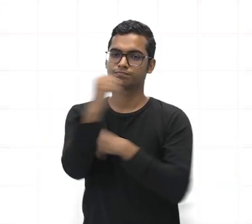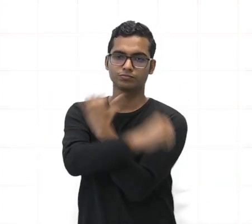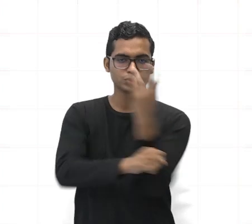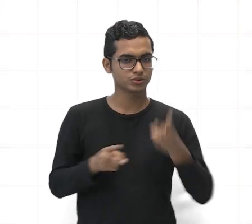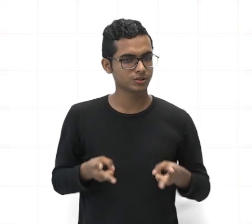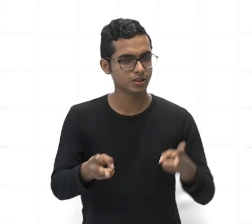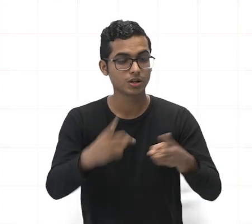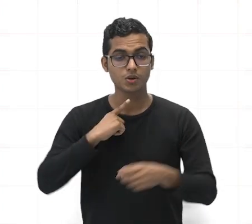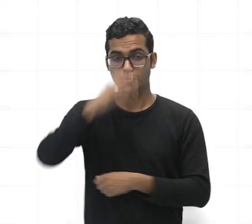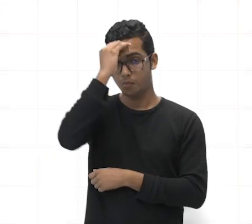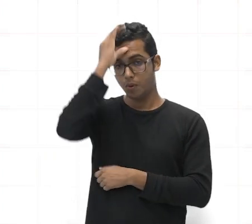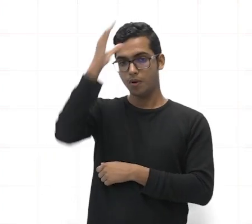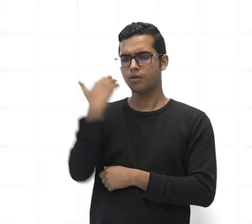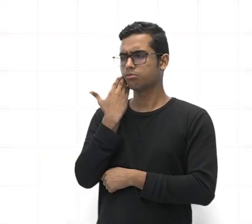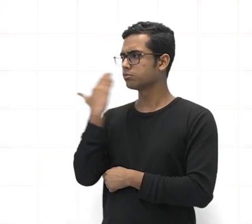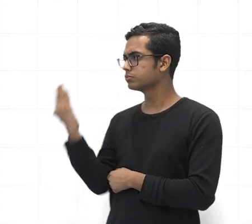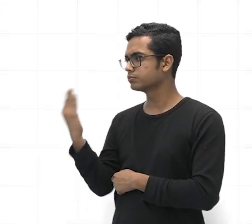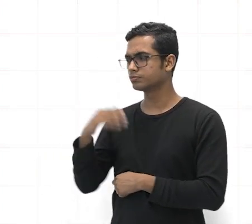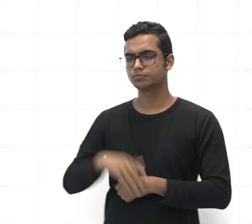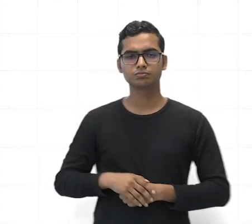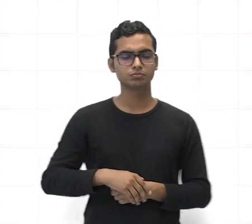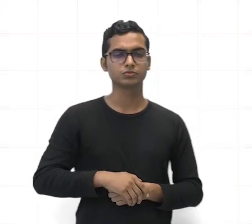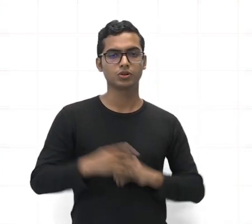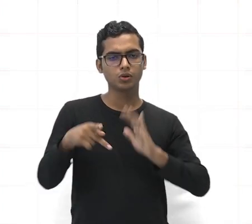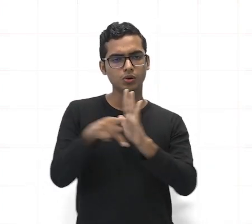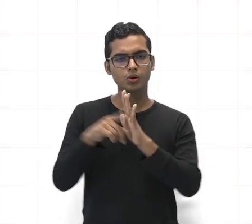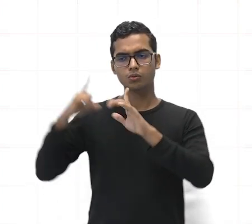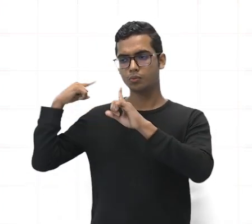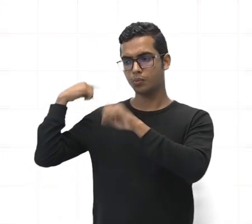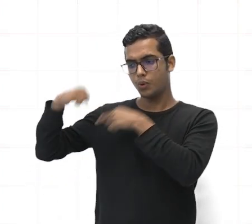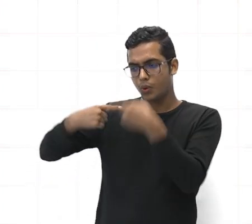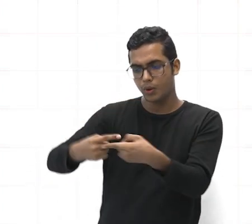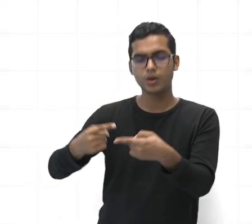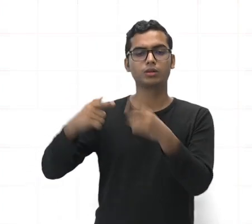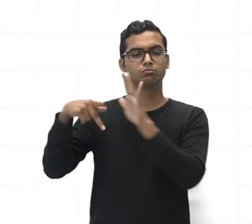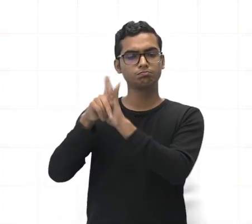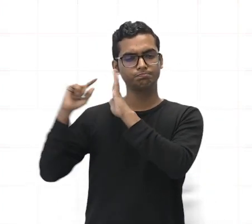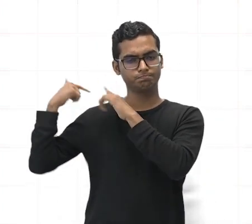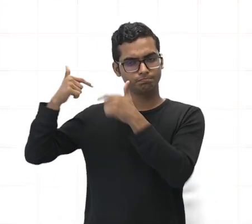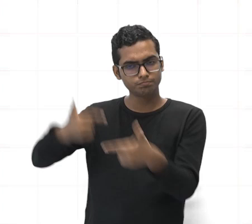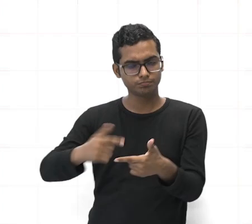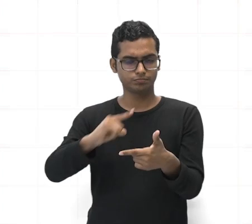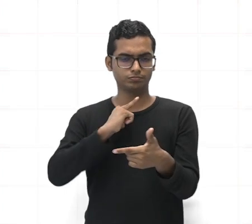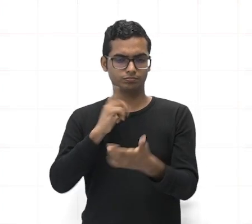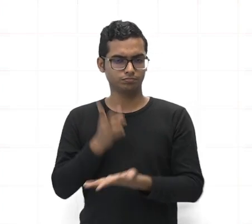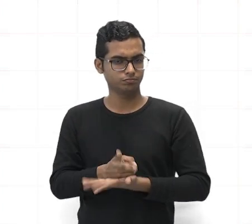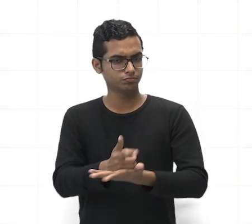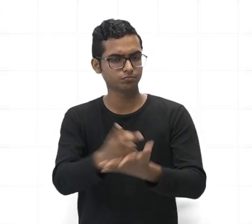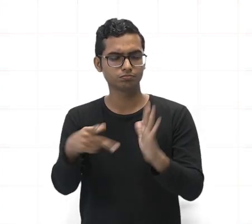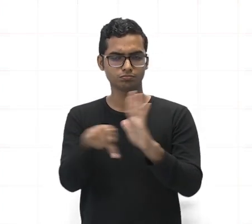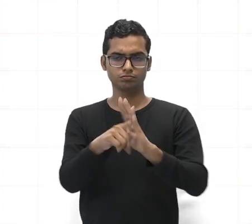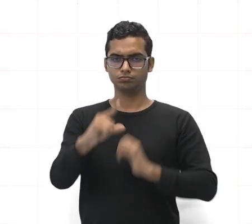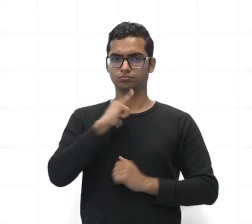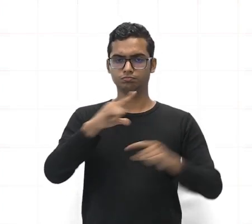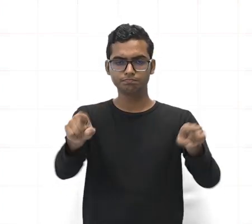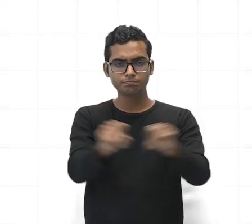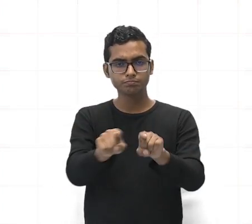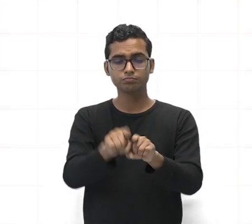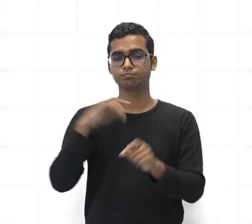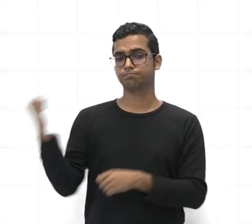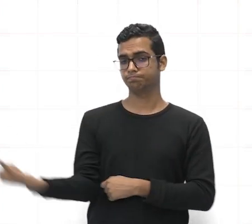os conhecimentos dos seus ancestrais, temos as tradições que eles ainda continuam realizando e que elas